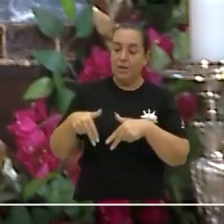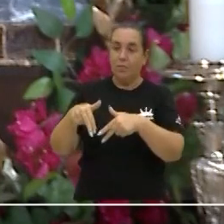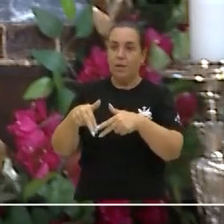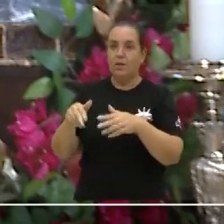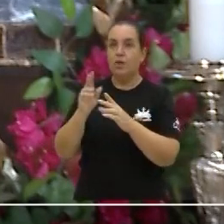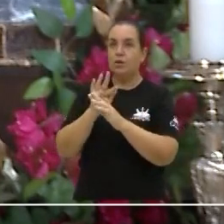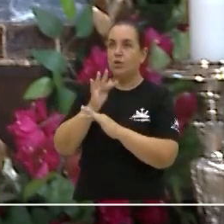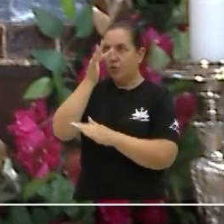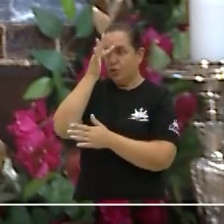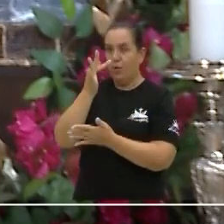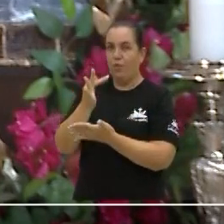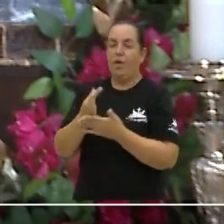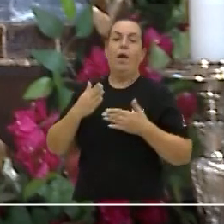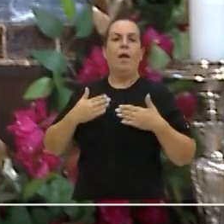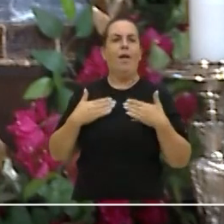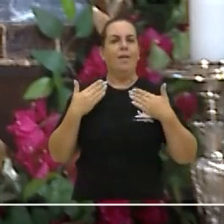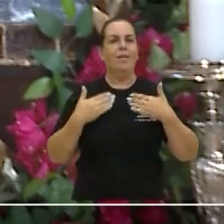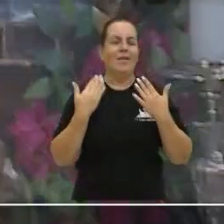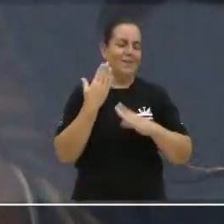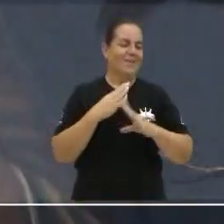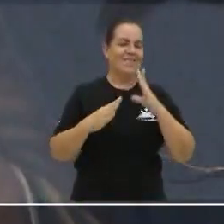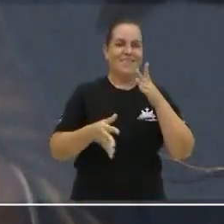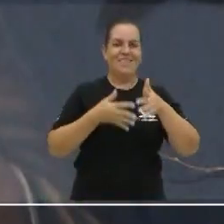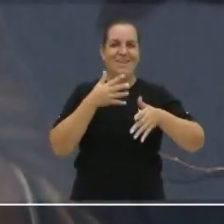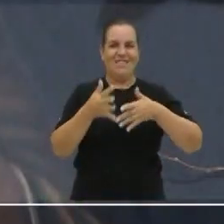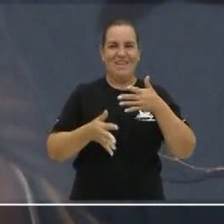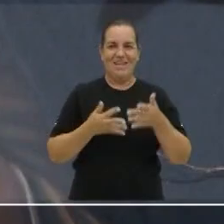fé. Alegres, cantemos.